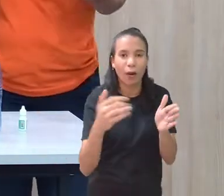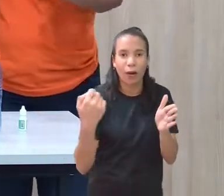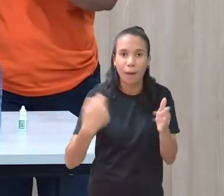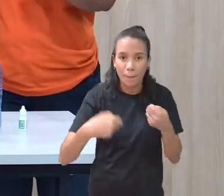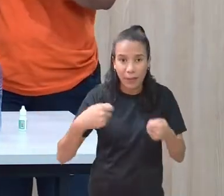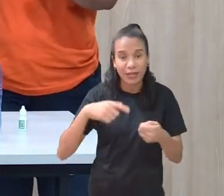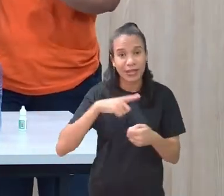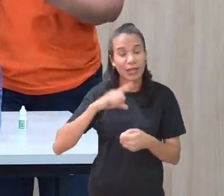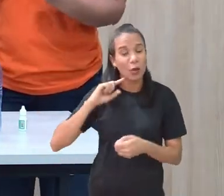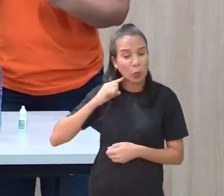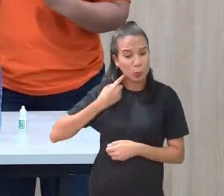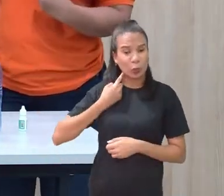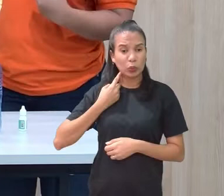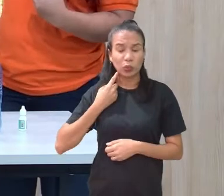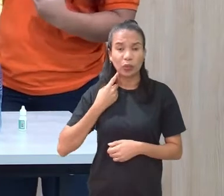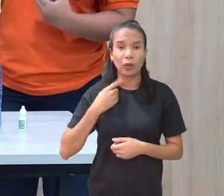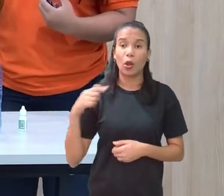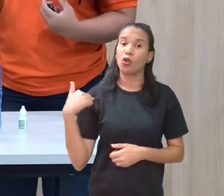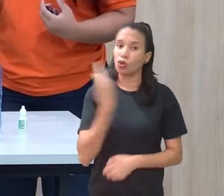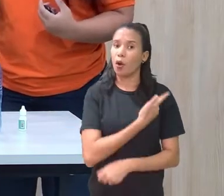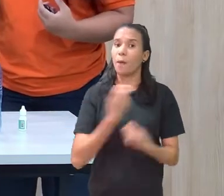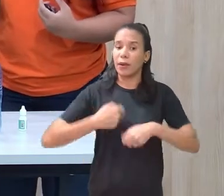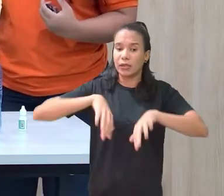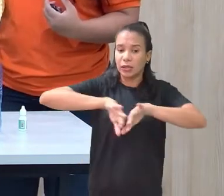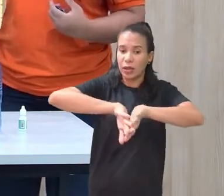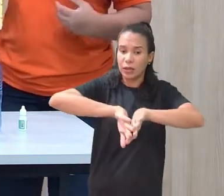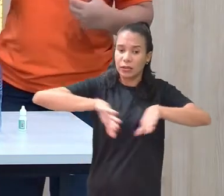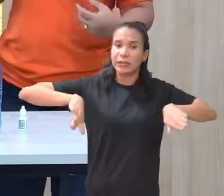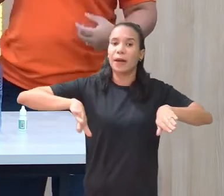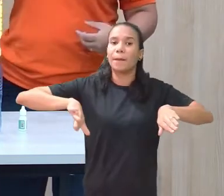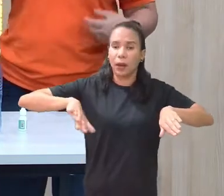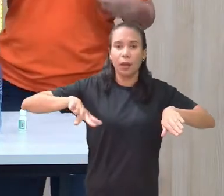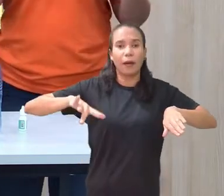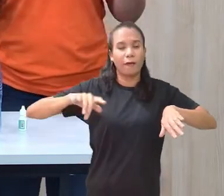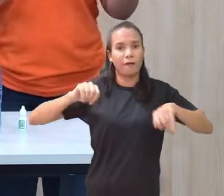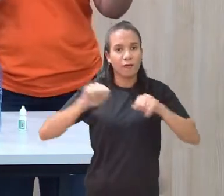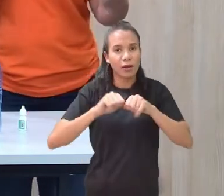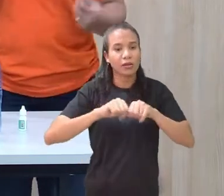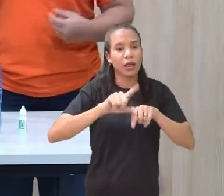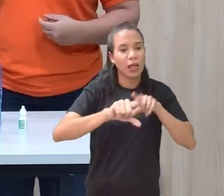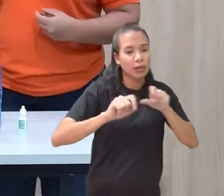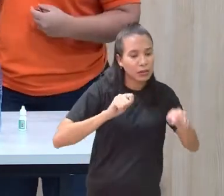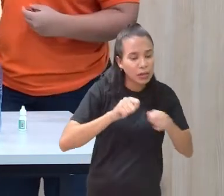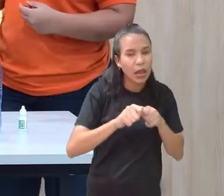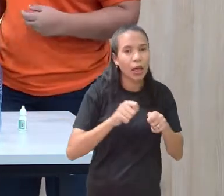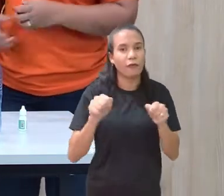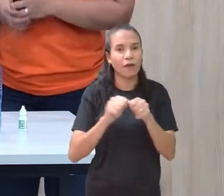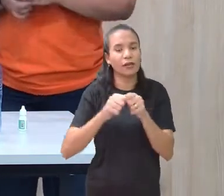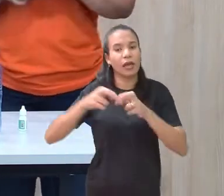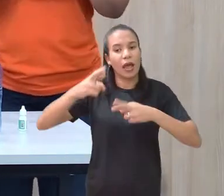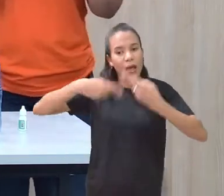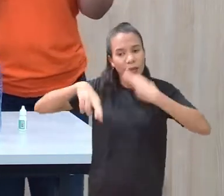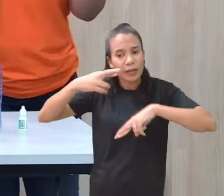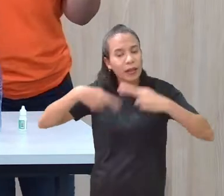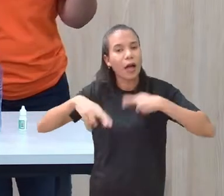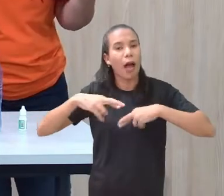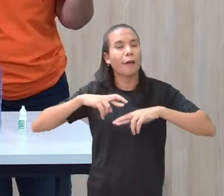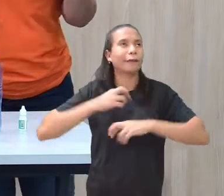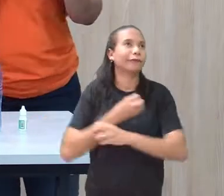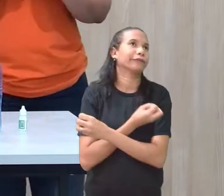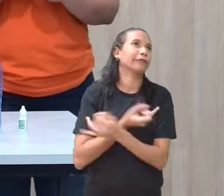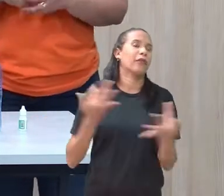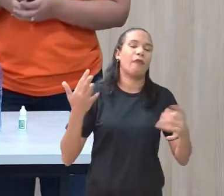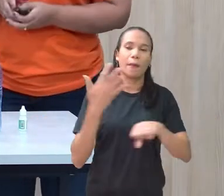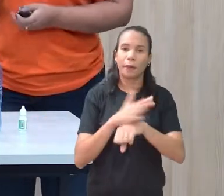a gente tem essa poluição, cabe a nós separarmos, não é? Fazer essa seleção, essa reciclagem. Exatamente. Tem tanta coisa